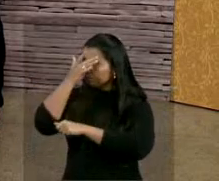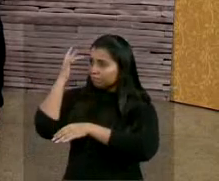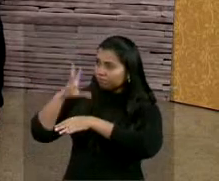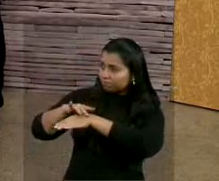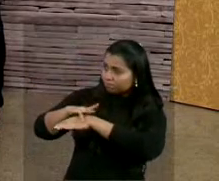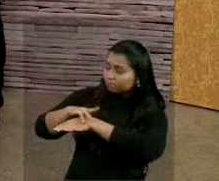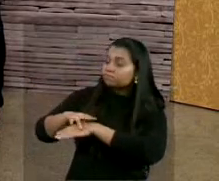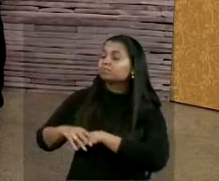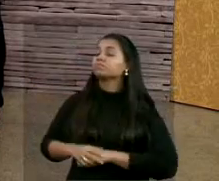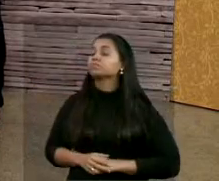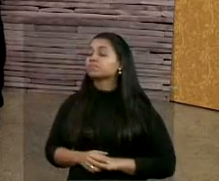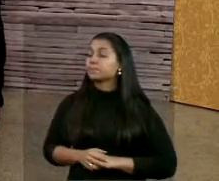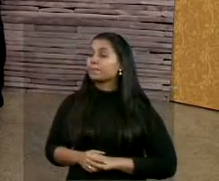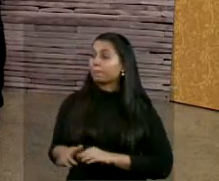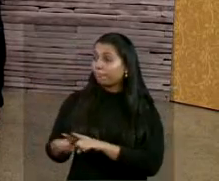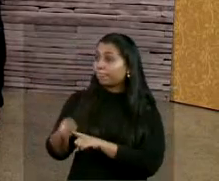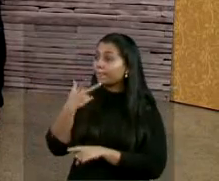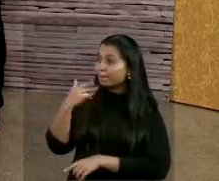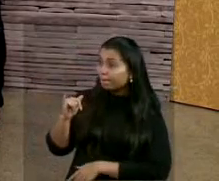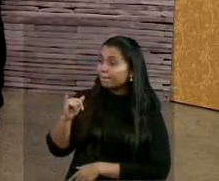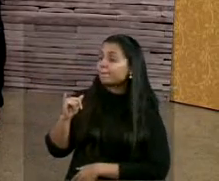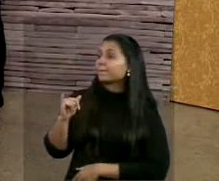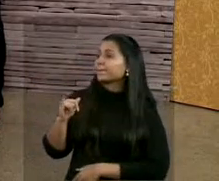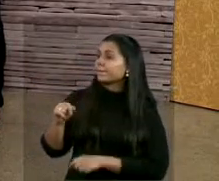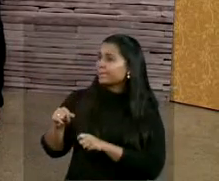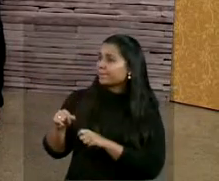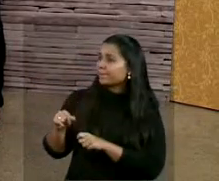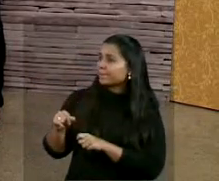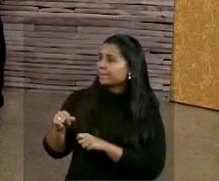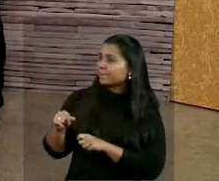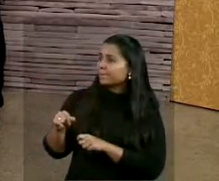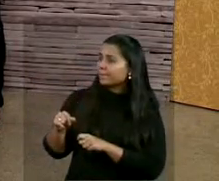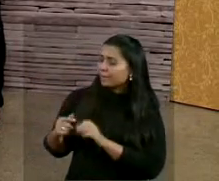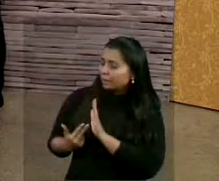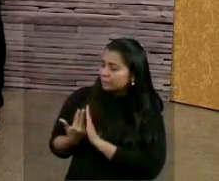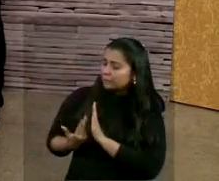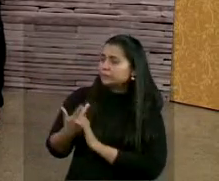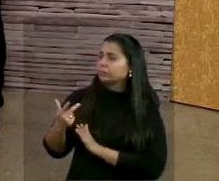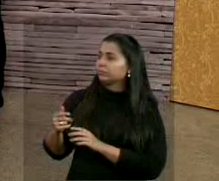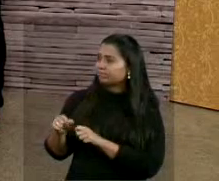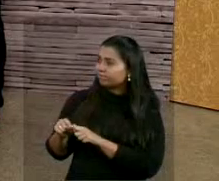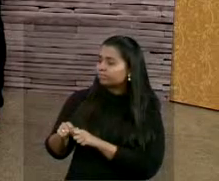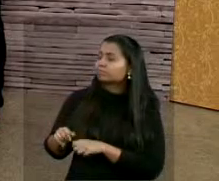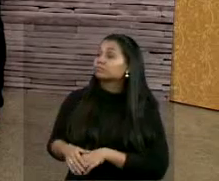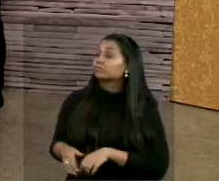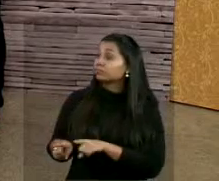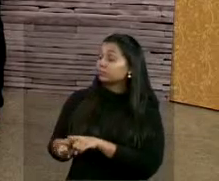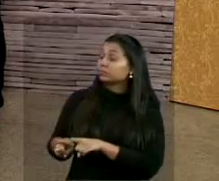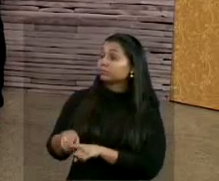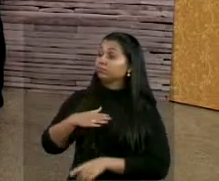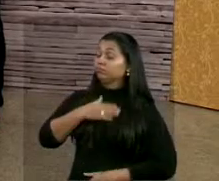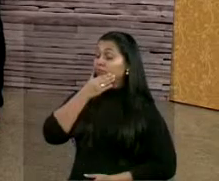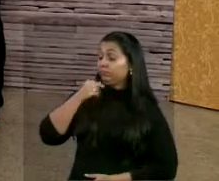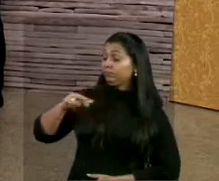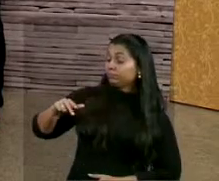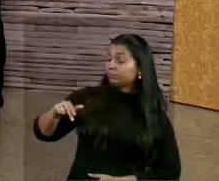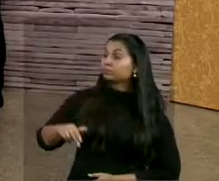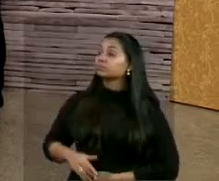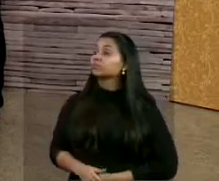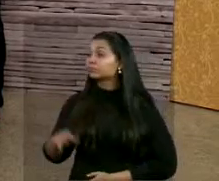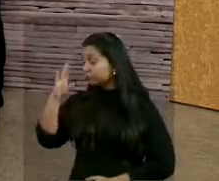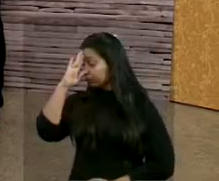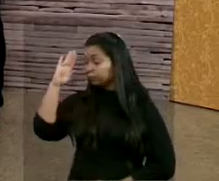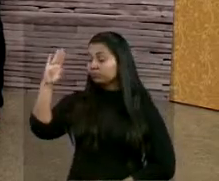doentes. Sim. Pelo meu pai, que está recuperando de uma cirurgia. Sei. Pelos meus irmãos.